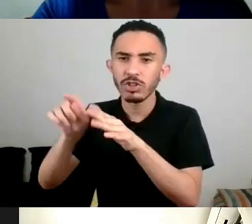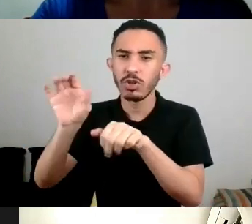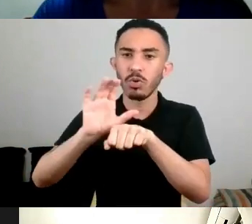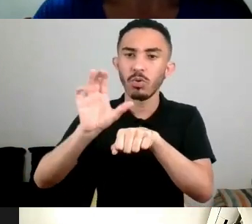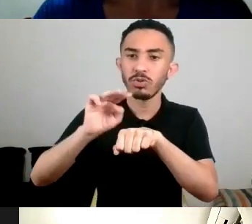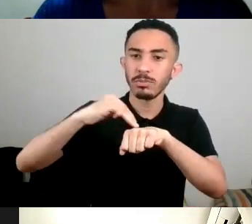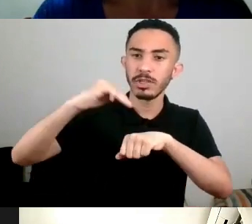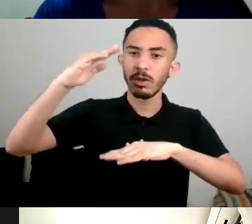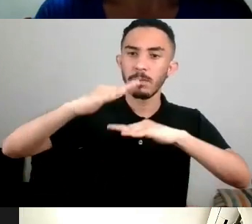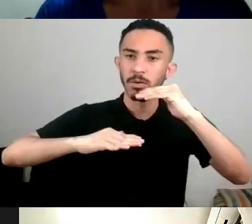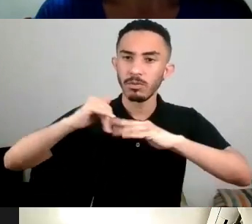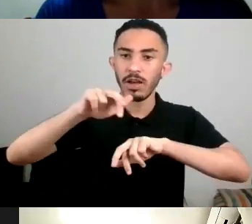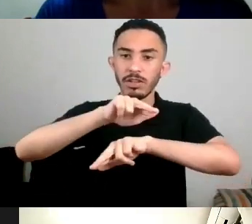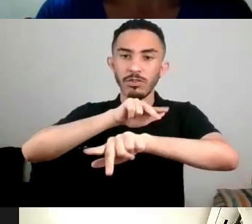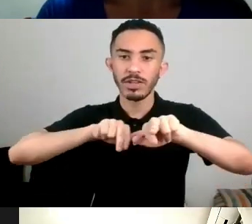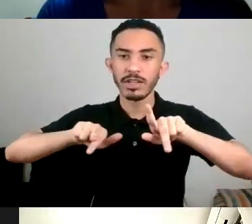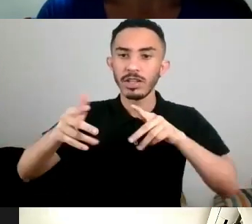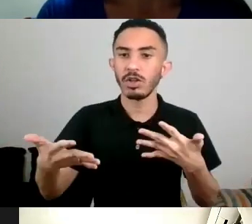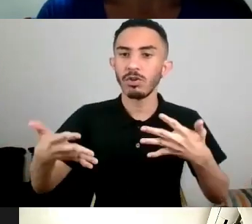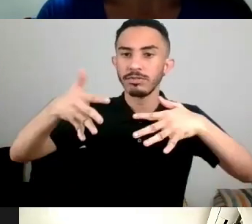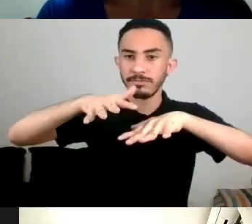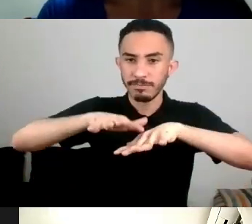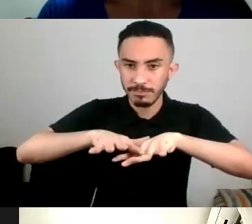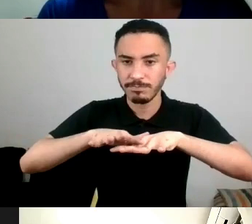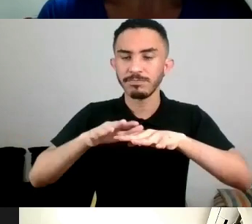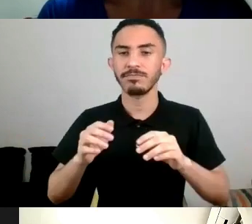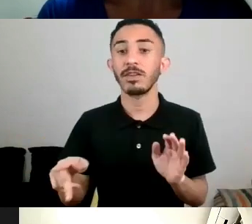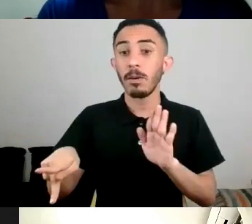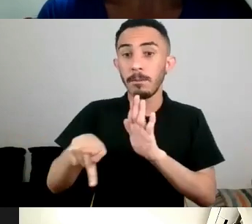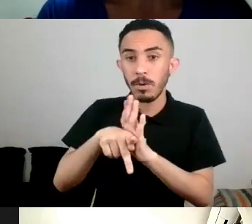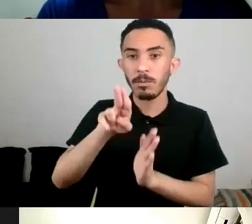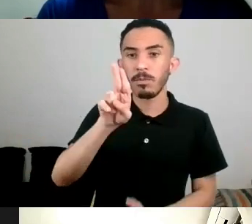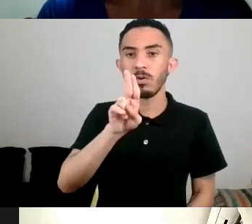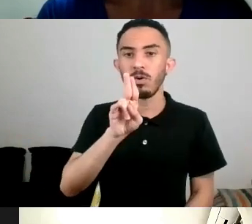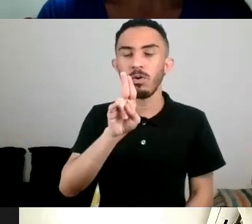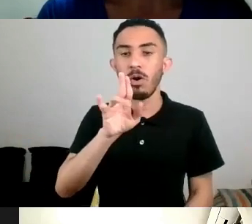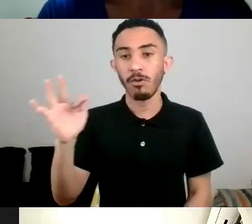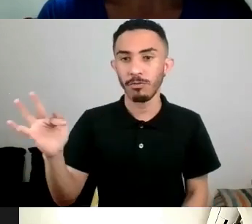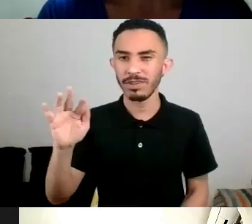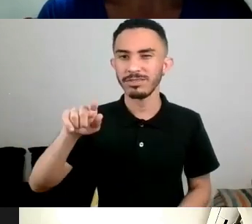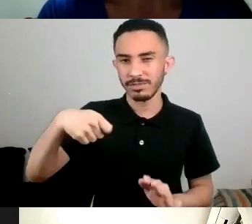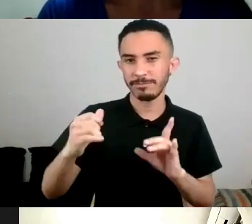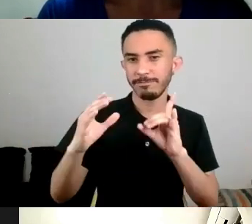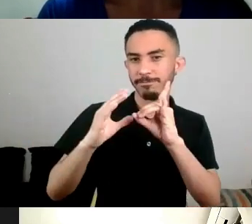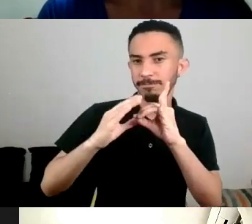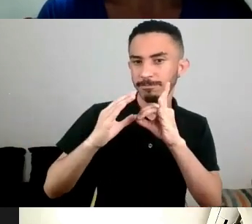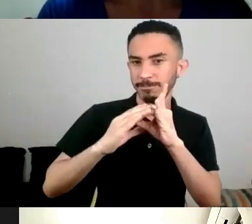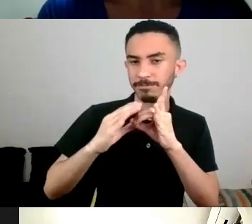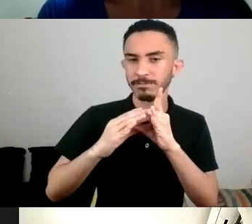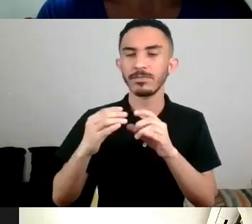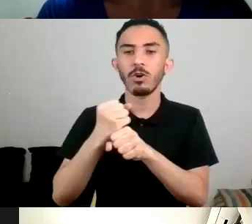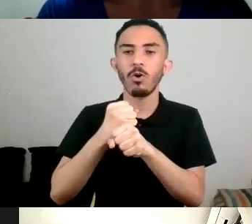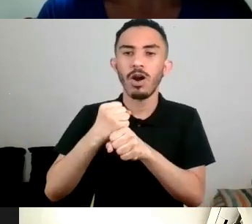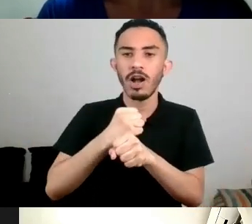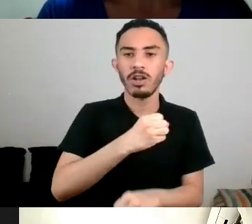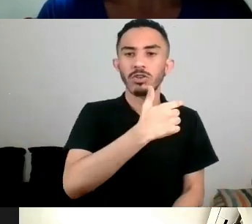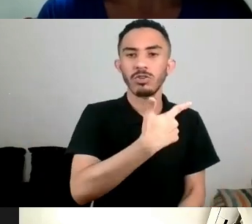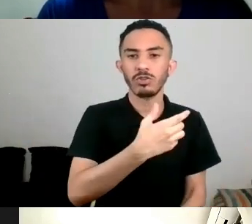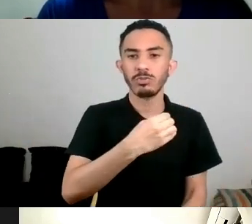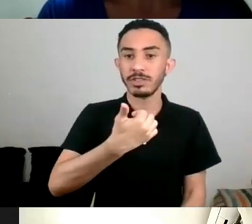mestrado profissional em Diversidade e Inclusão da Universidade Federal Fluminense entre